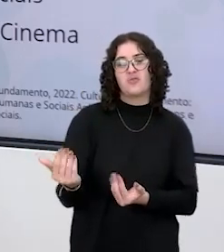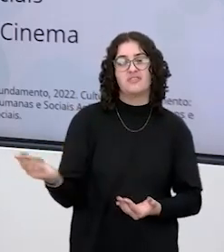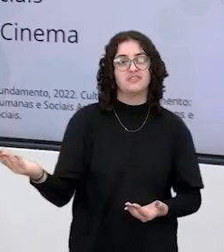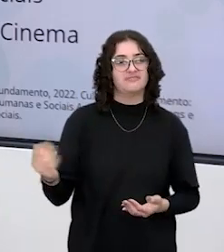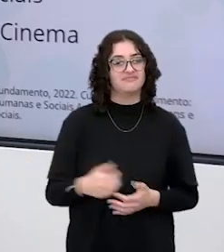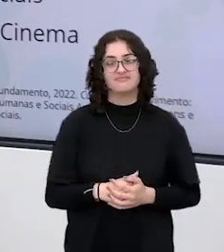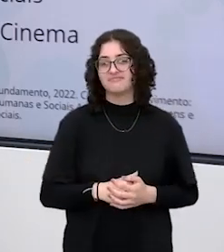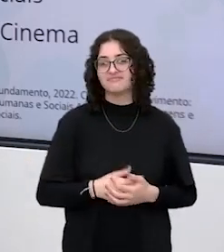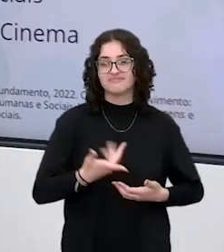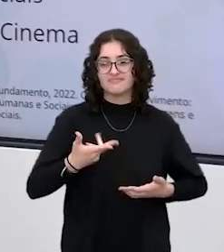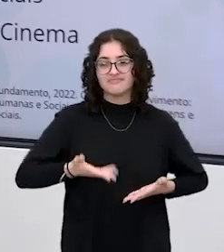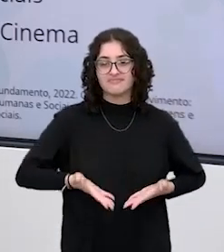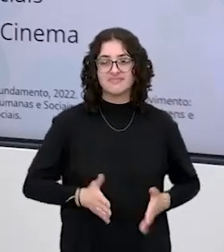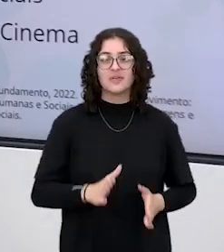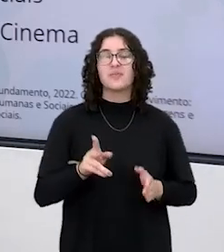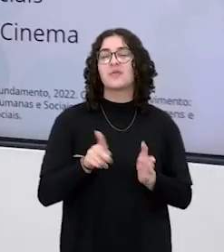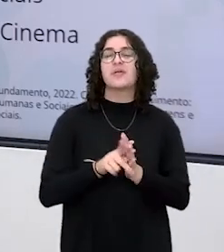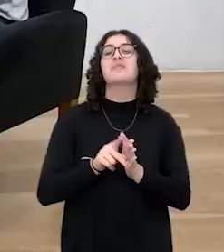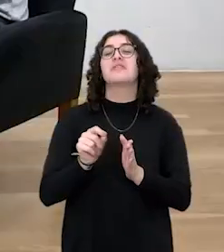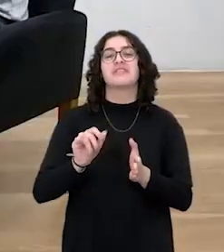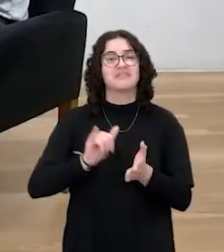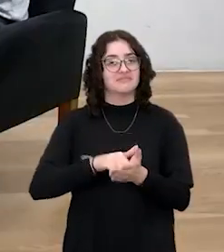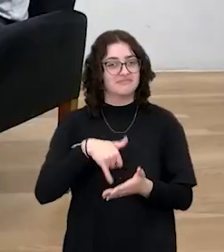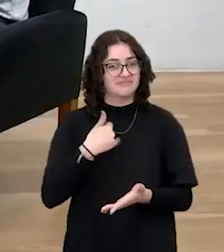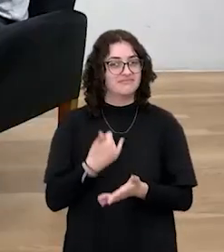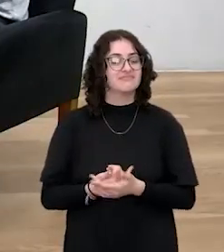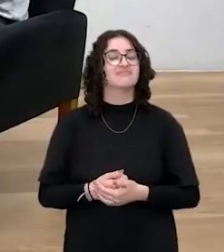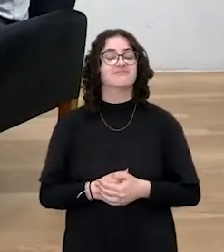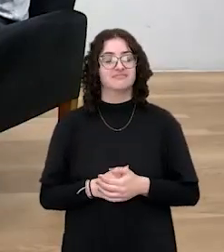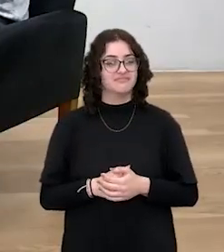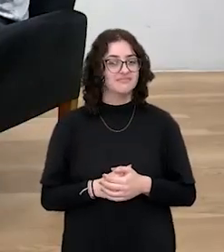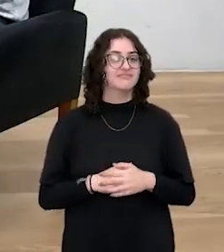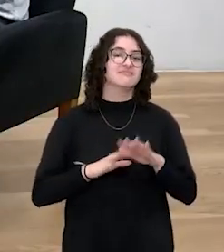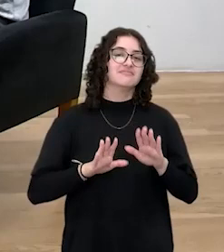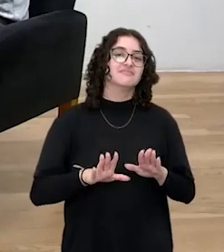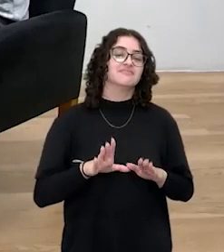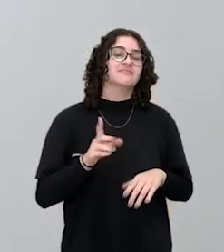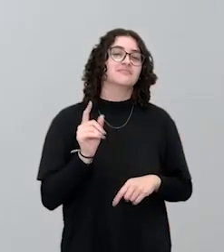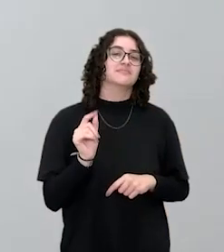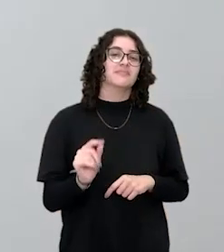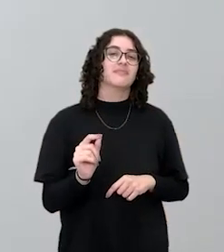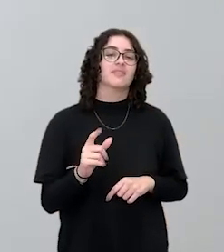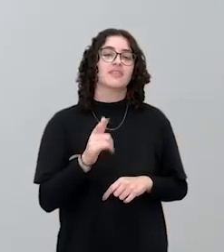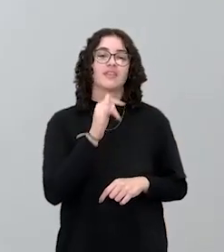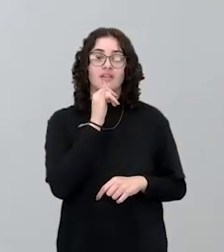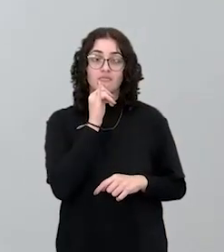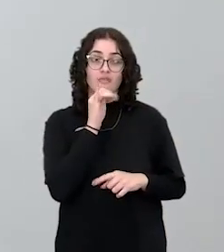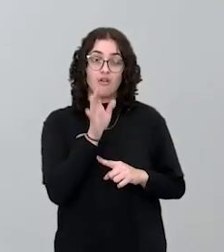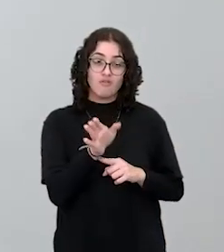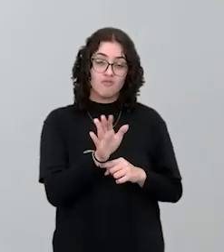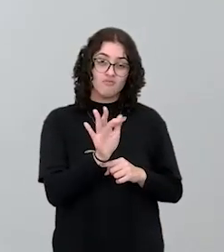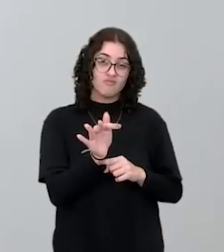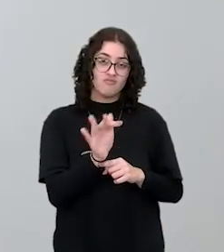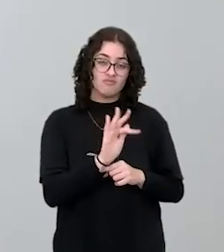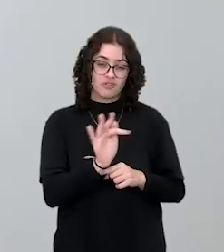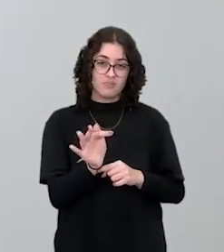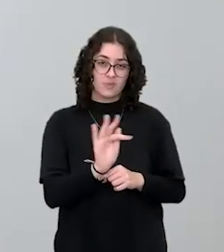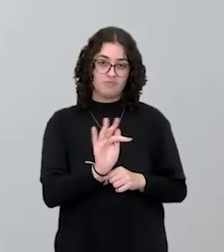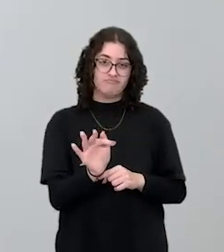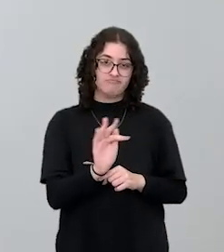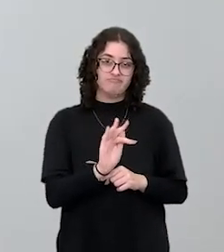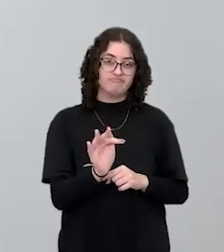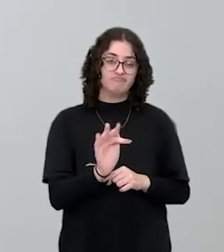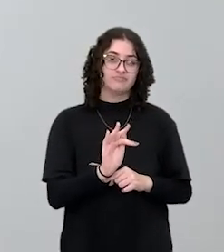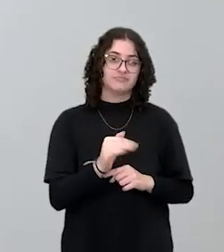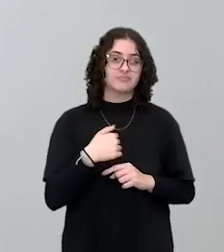Você já nasceu com youtuber. É por isso. Então. Aí, com relação a filmes,